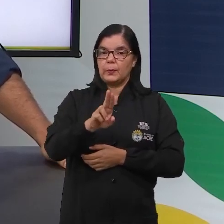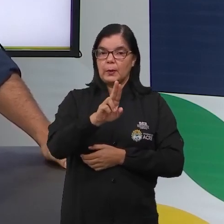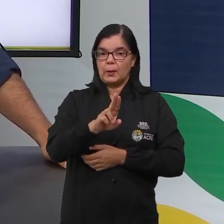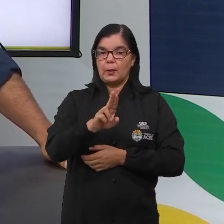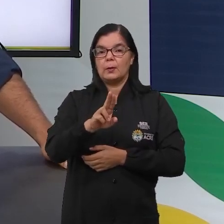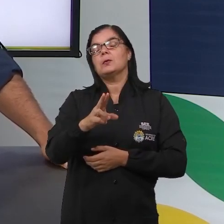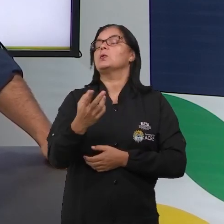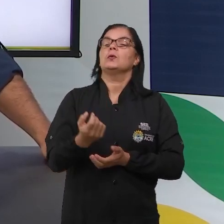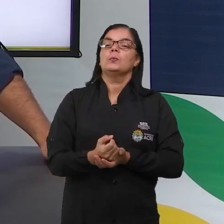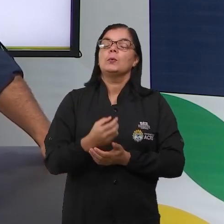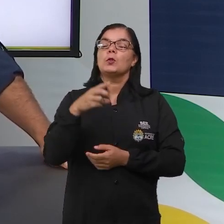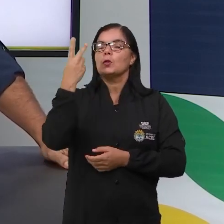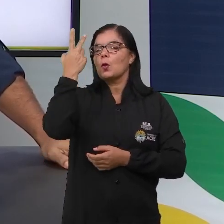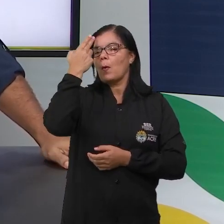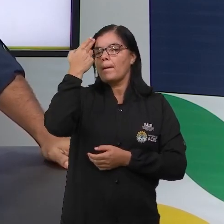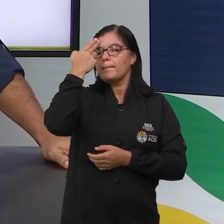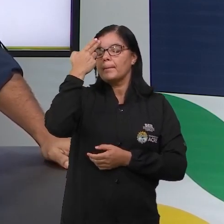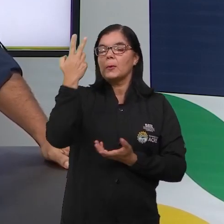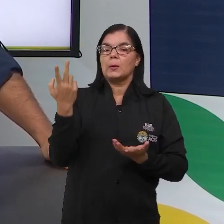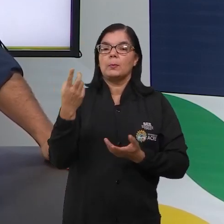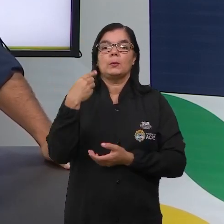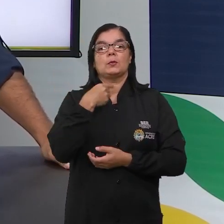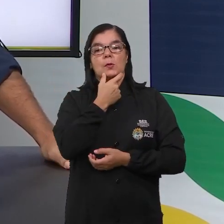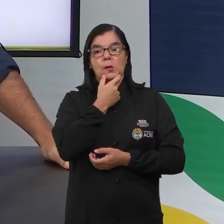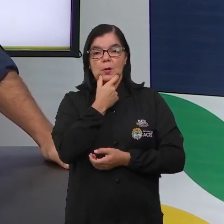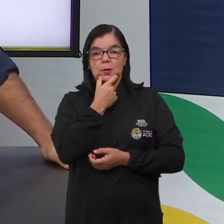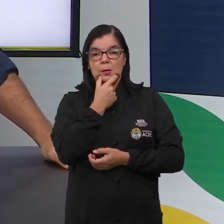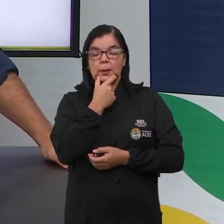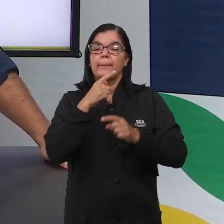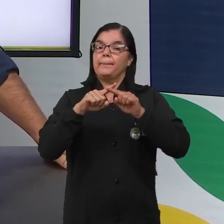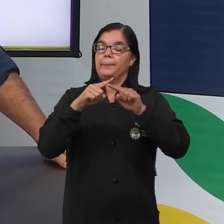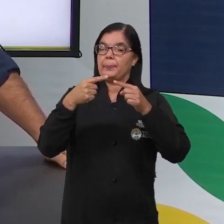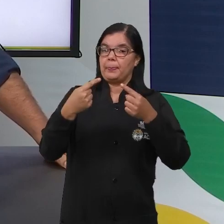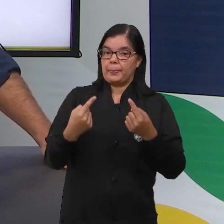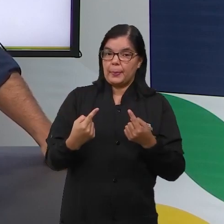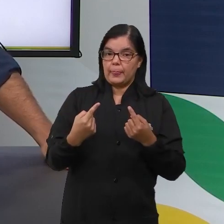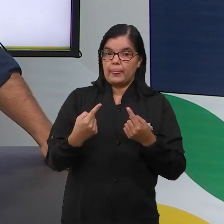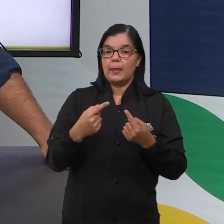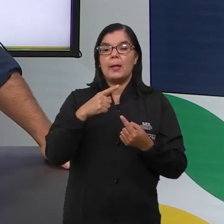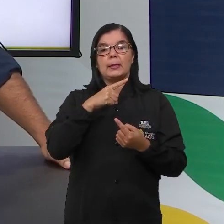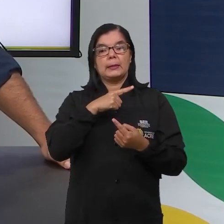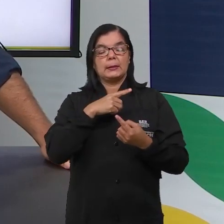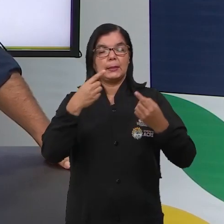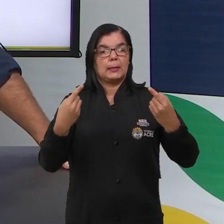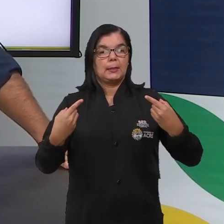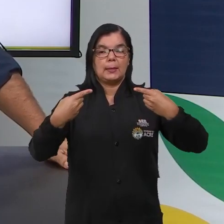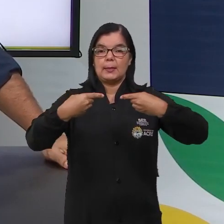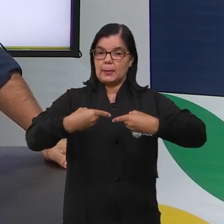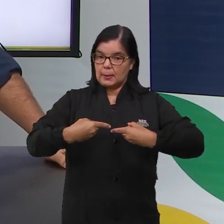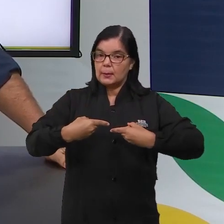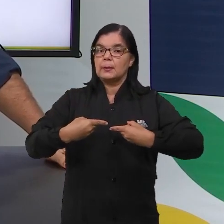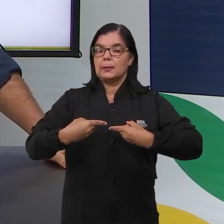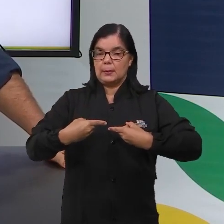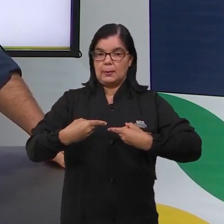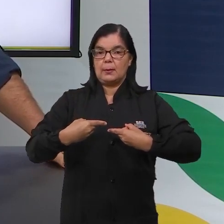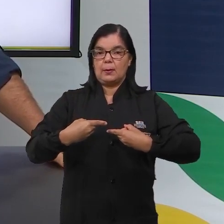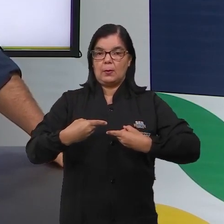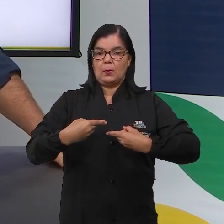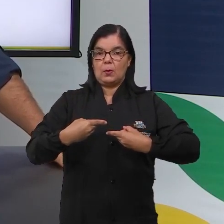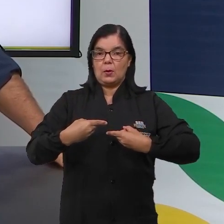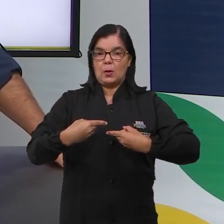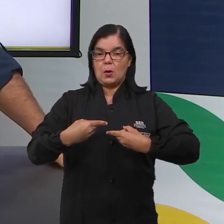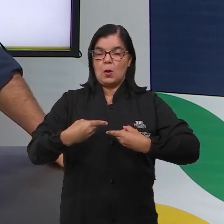ser normalmente o inglês. Porém, há competições em que